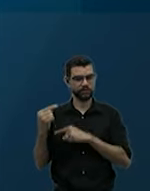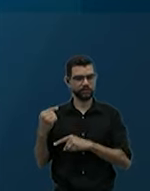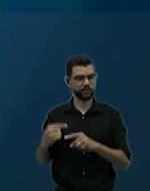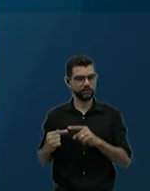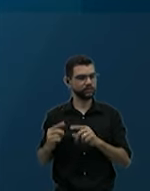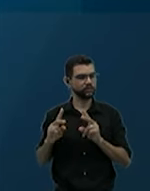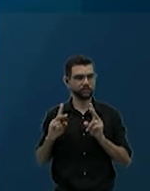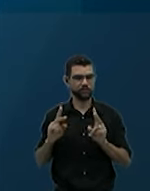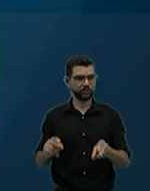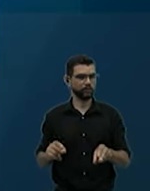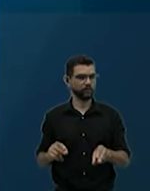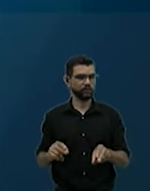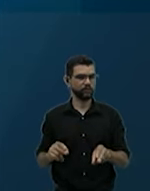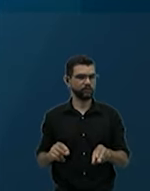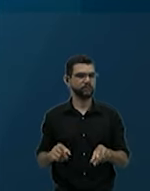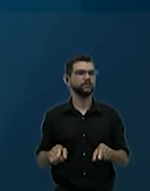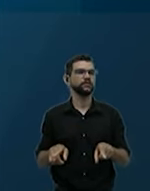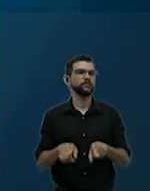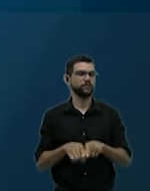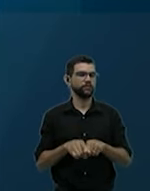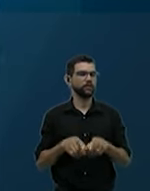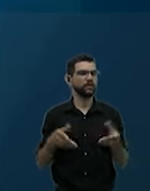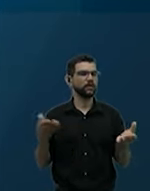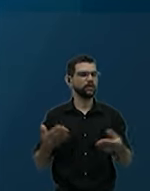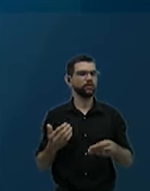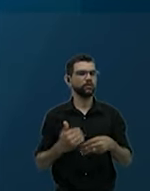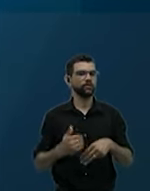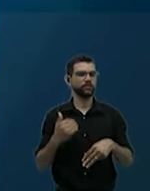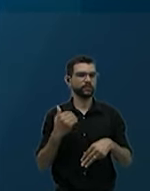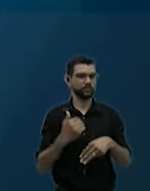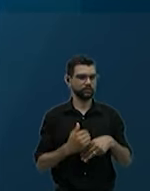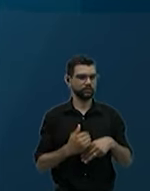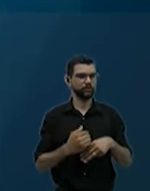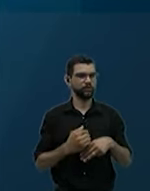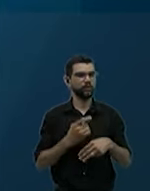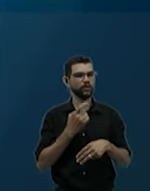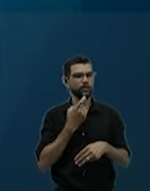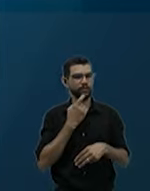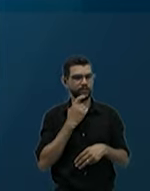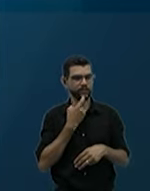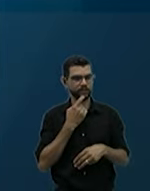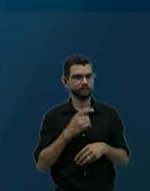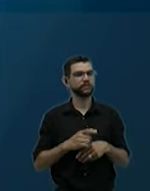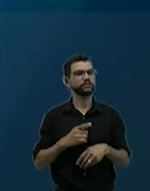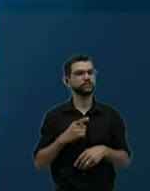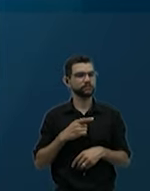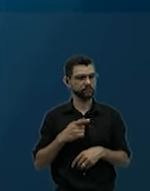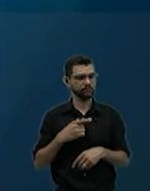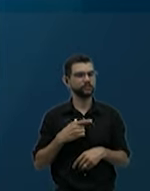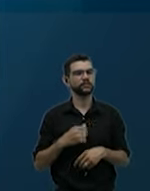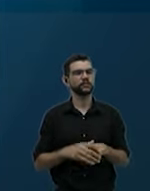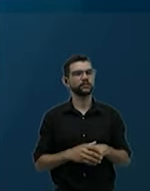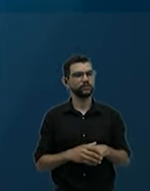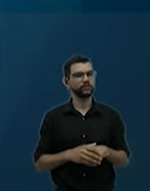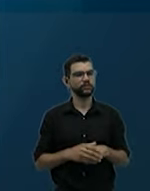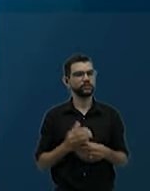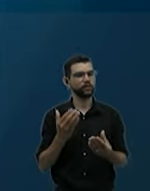Herman Benjamin. Pois bem, isso é muito simples. Eu